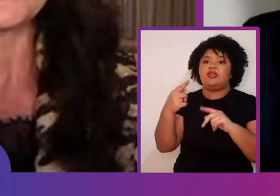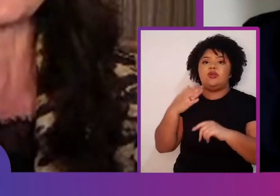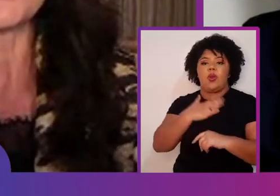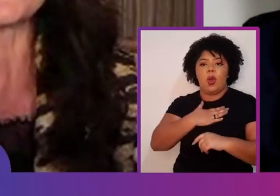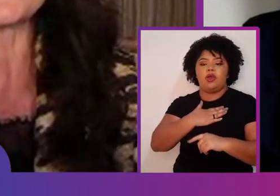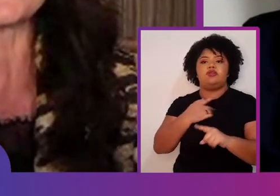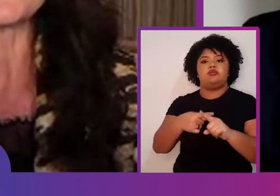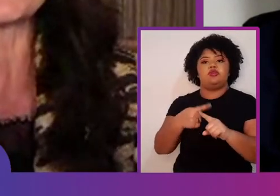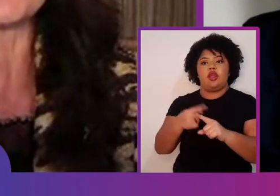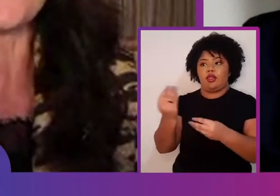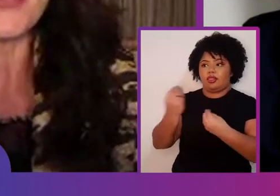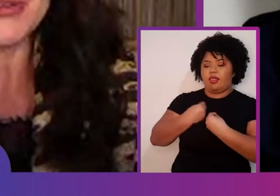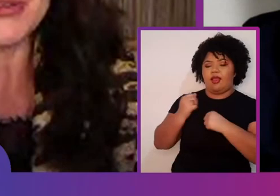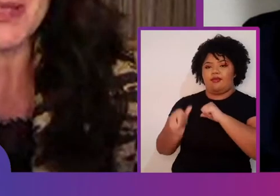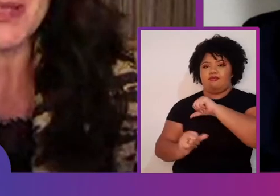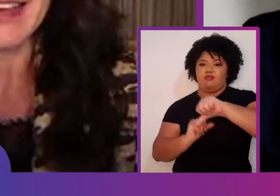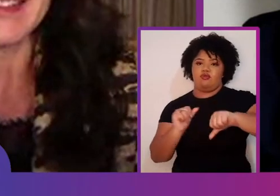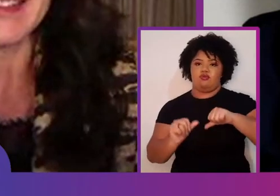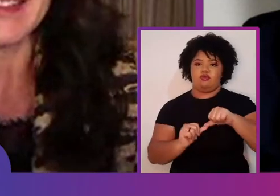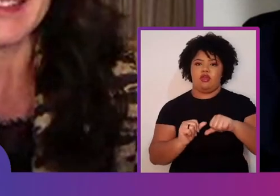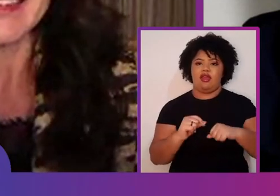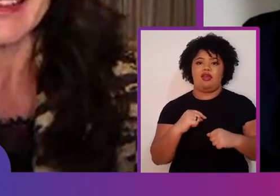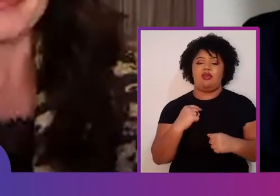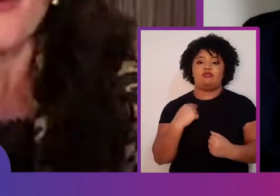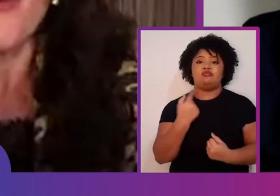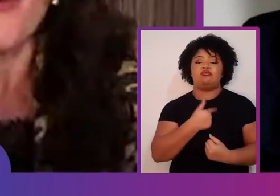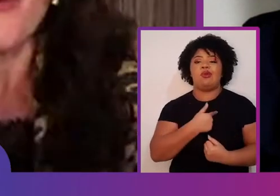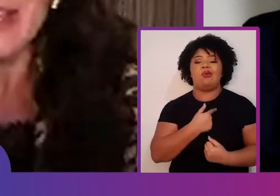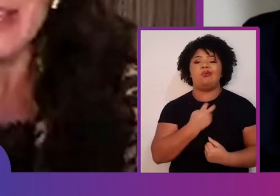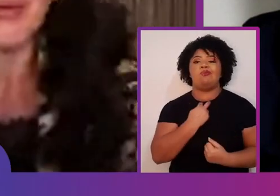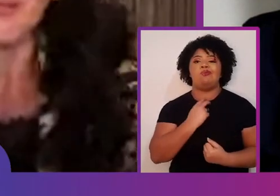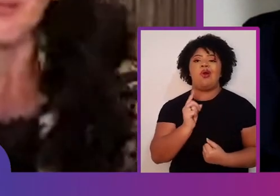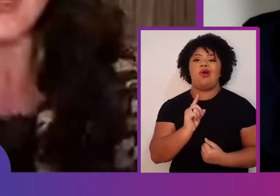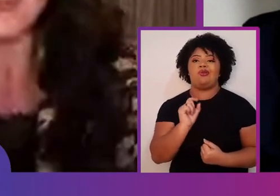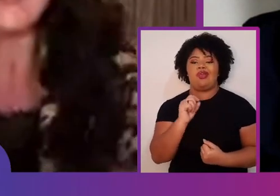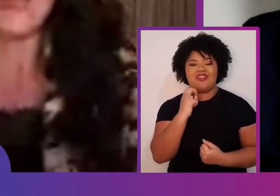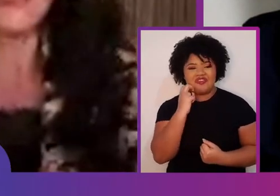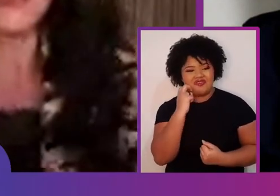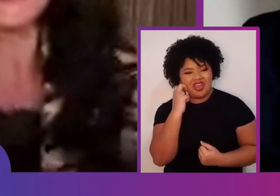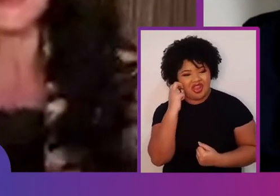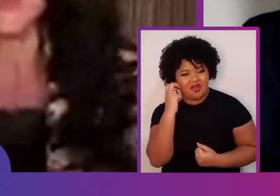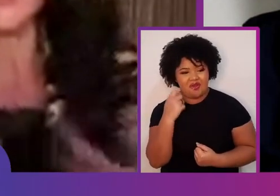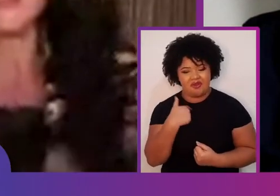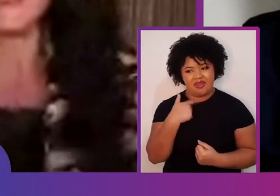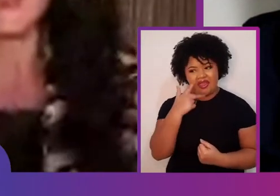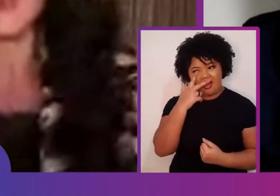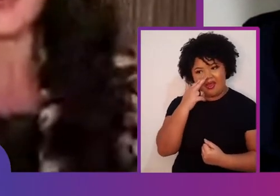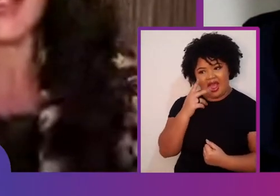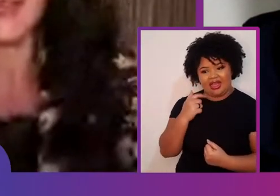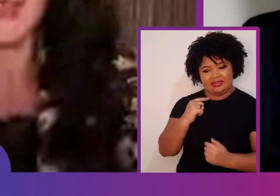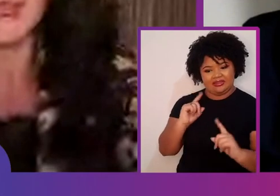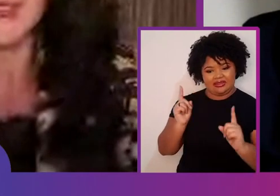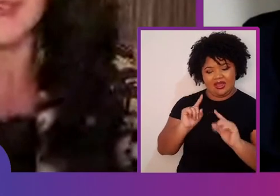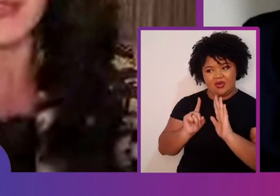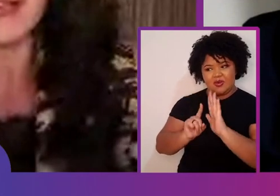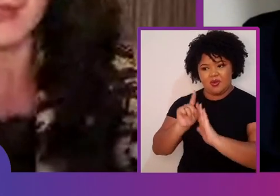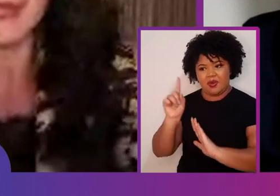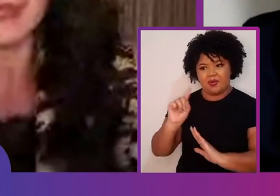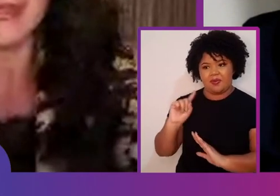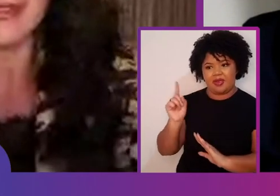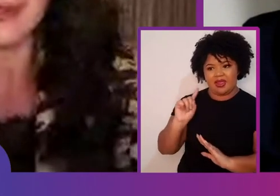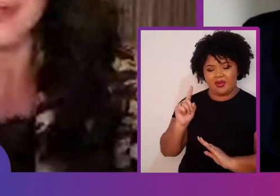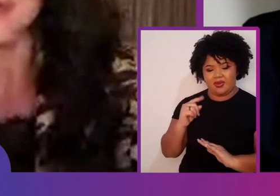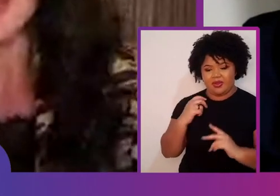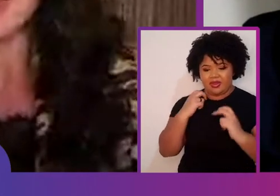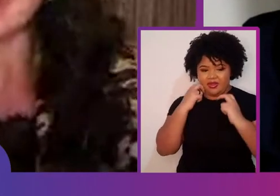mudo. A gente não pode ter vergonha de a pior coisa. A pior prisão é não perguntar e ficar dentro das suas